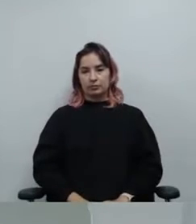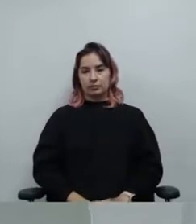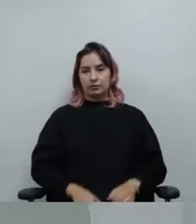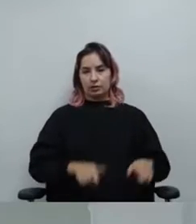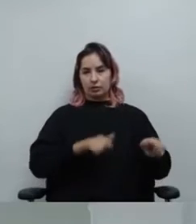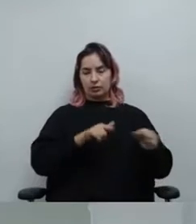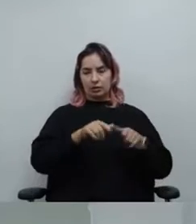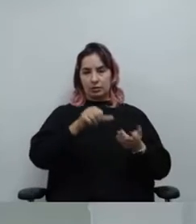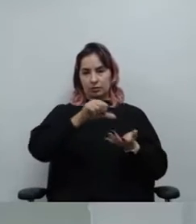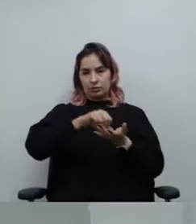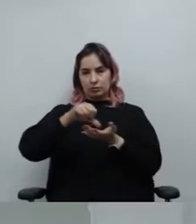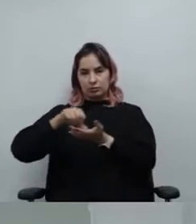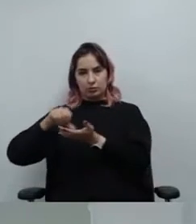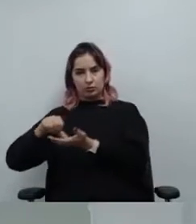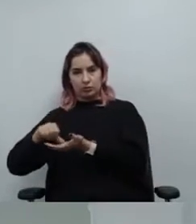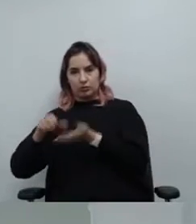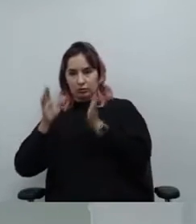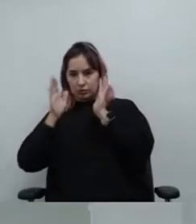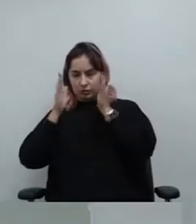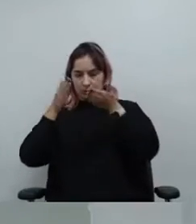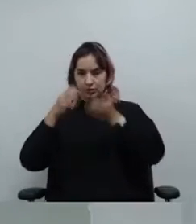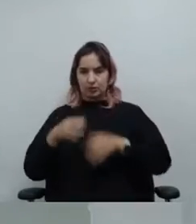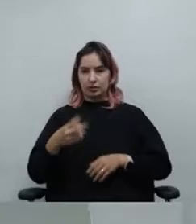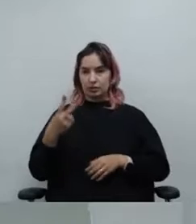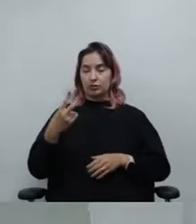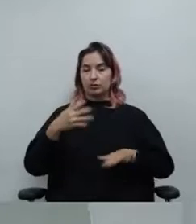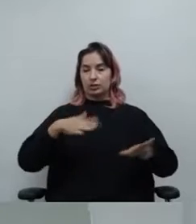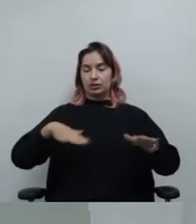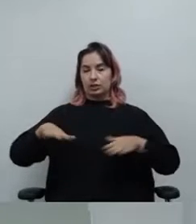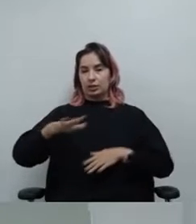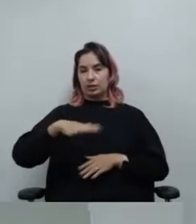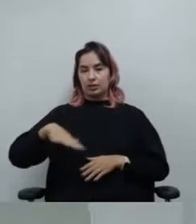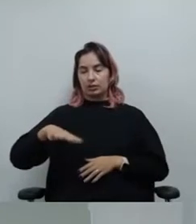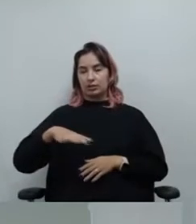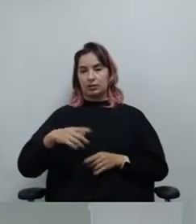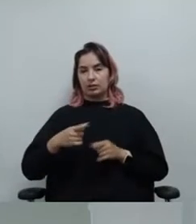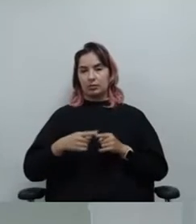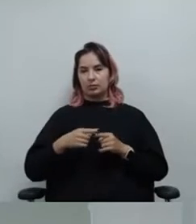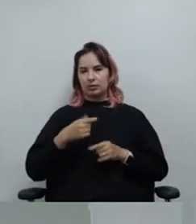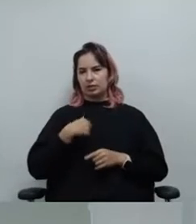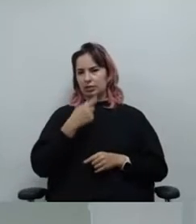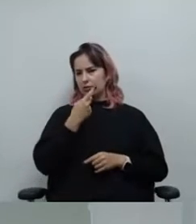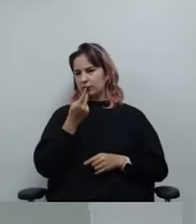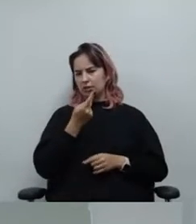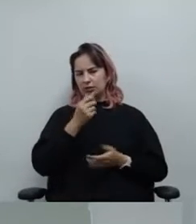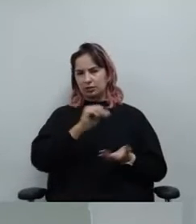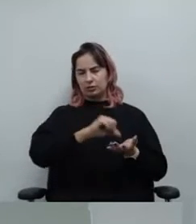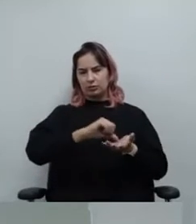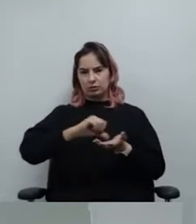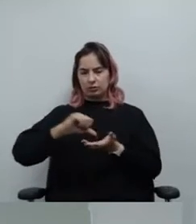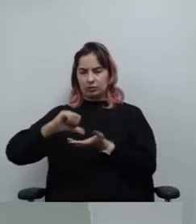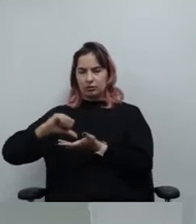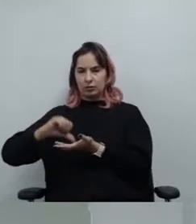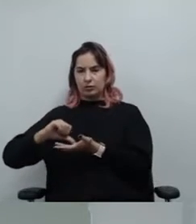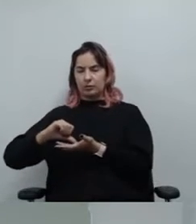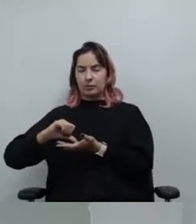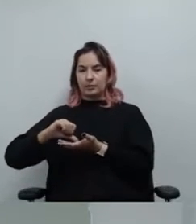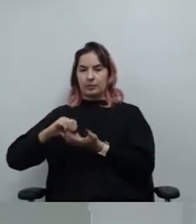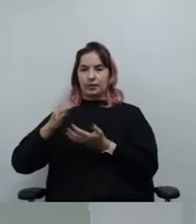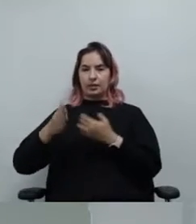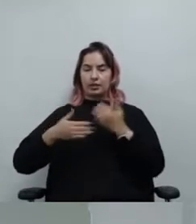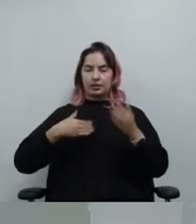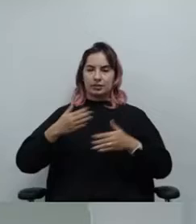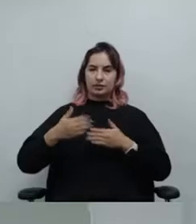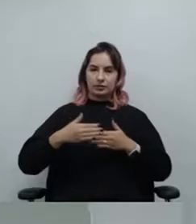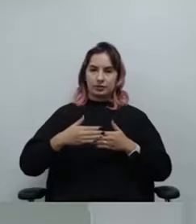um núcleo especializado nessas duas áreas. Por que eu falo de um núcleo? Porque o núcleo, muitas vezes, ele é